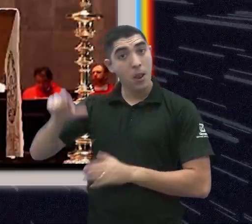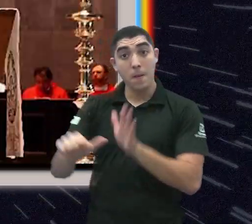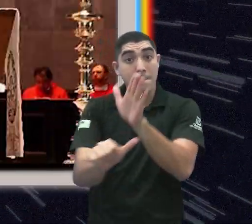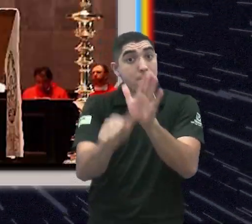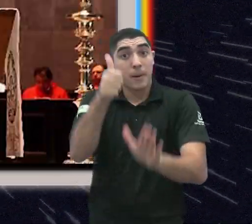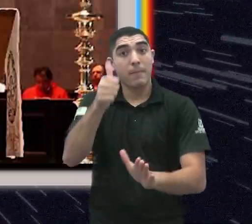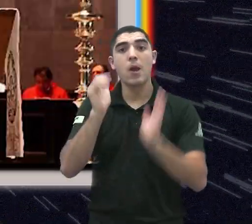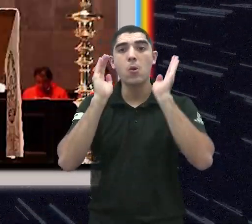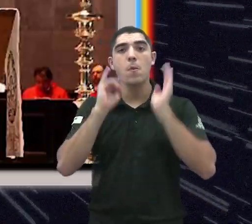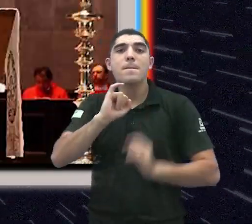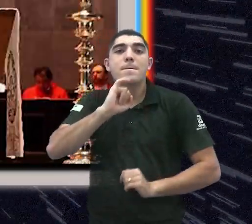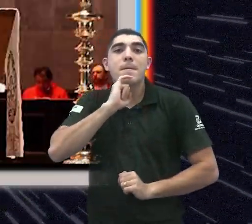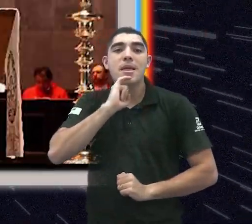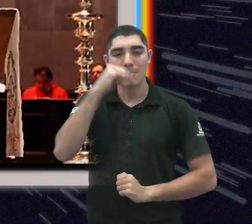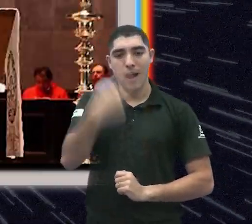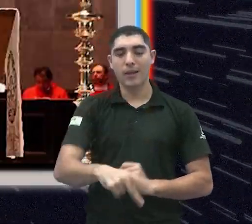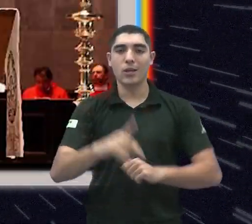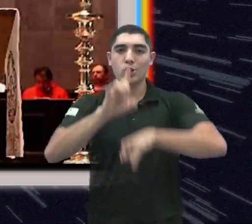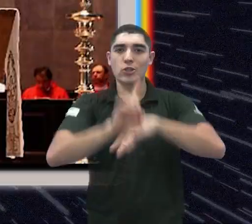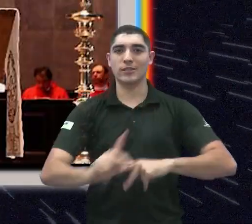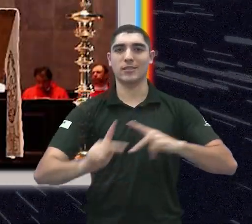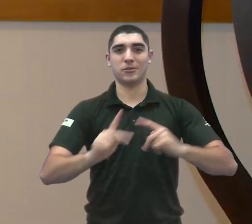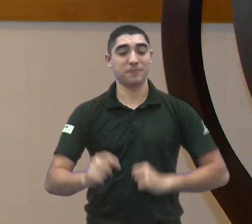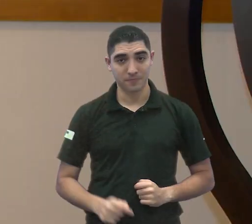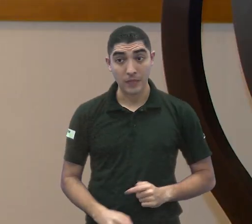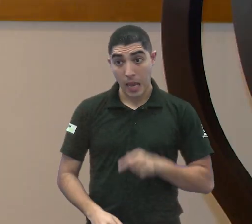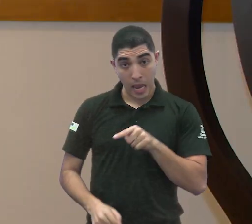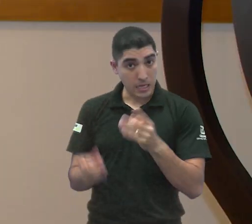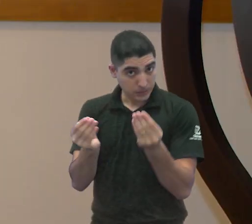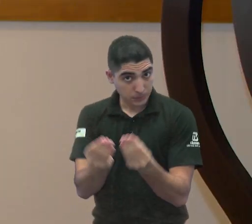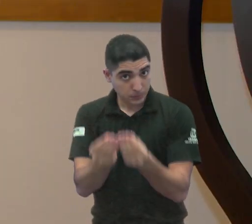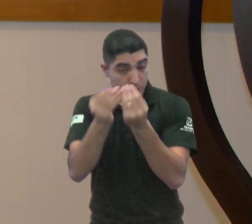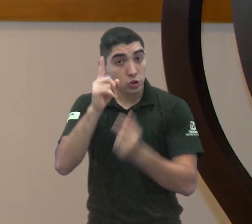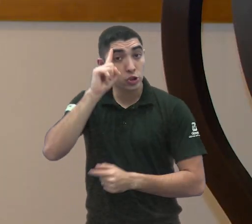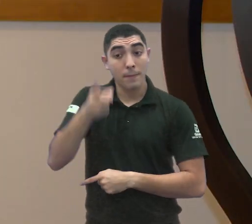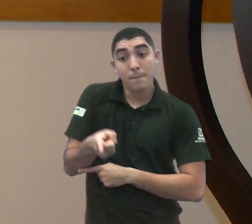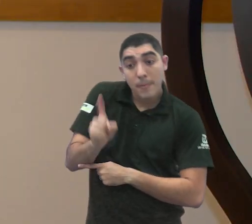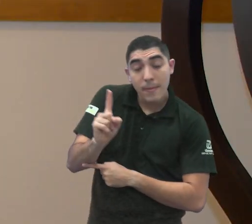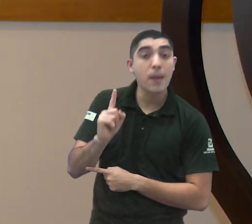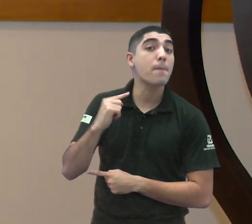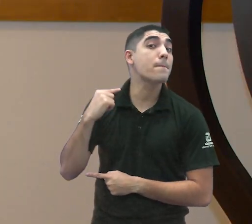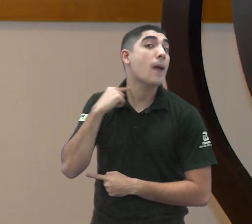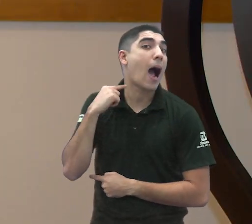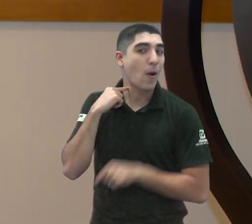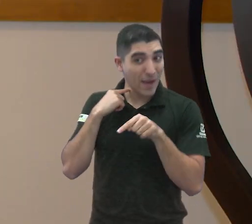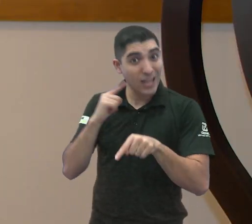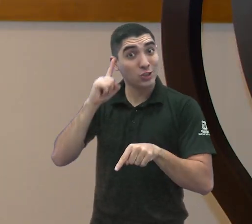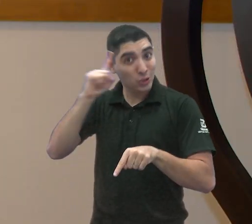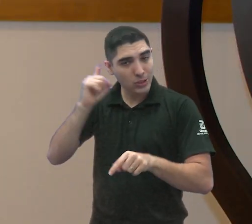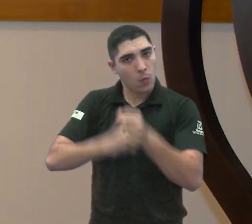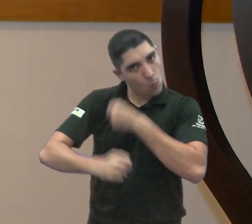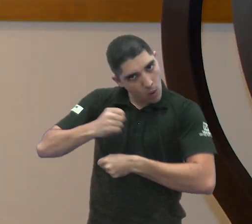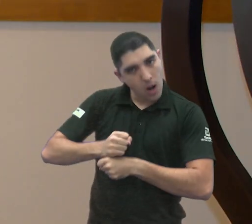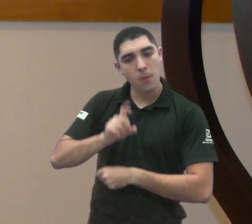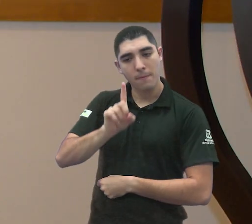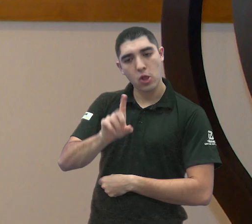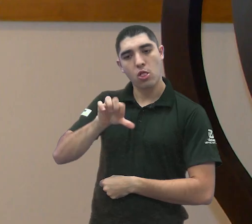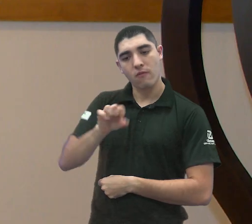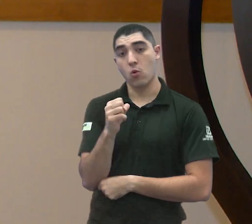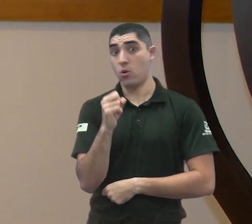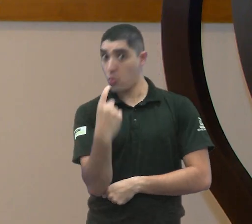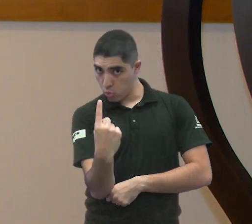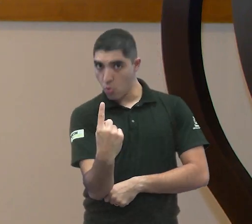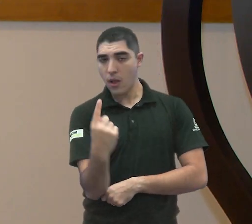recém-criada Diocese de São José dos Campos. Esta celebração foi no dia 1º de maio de